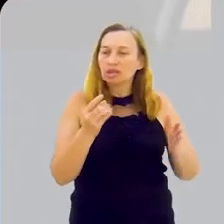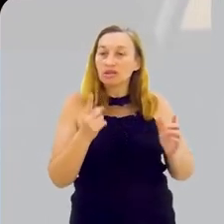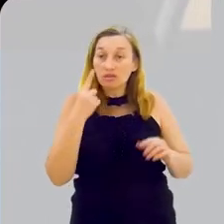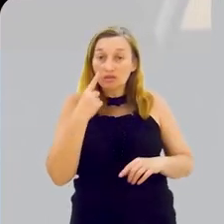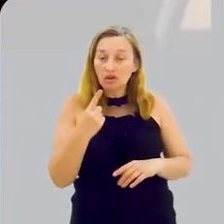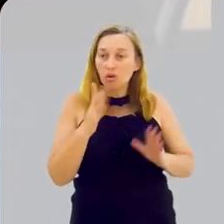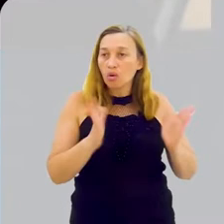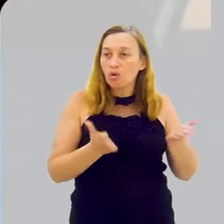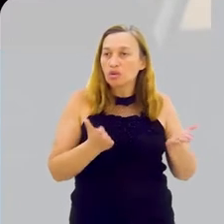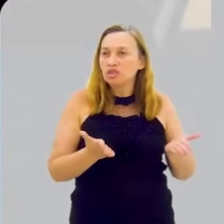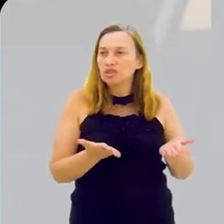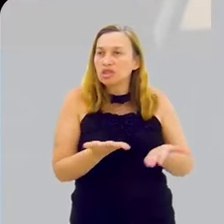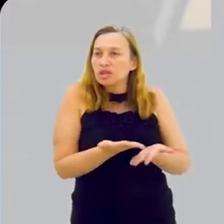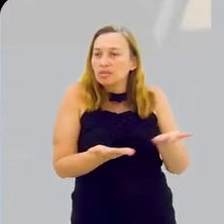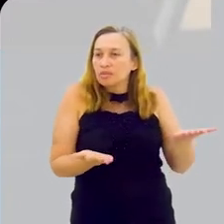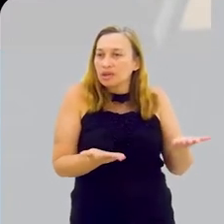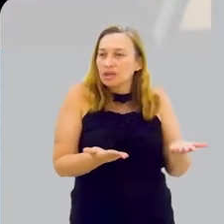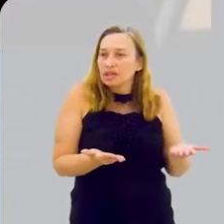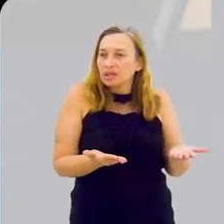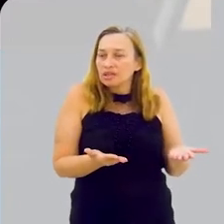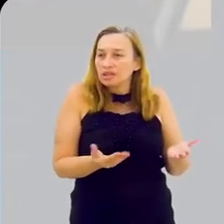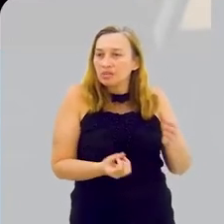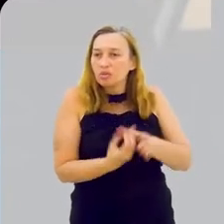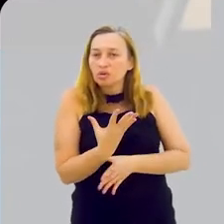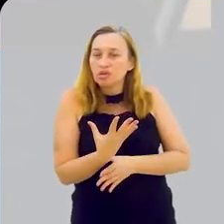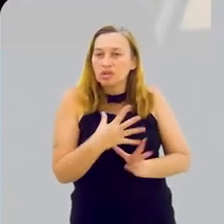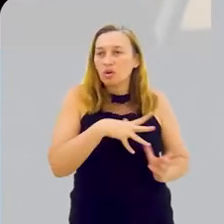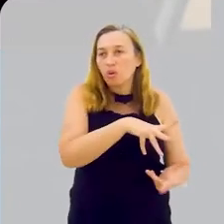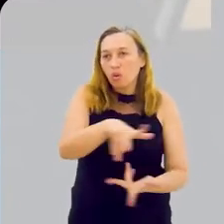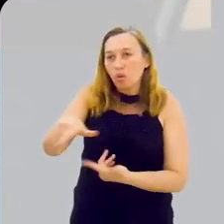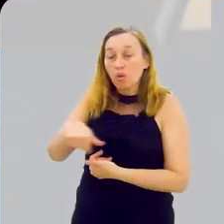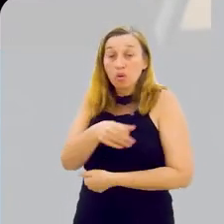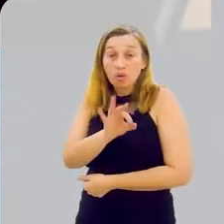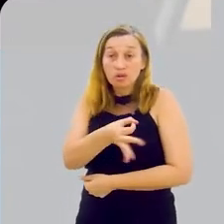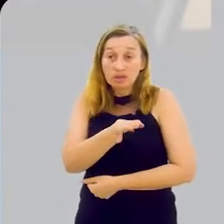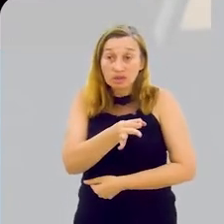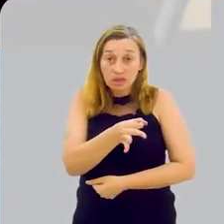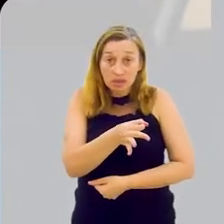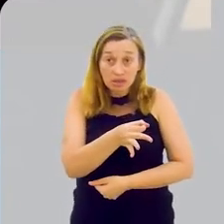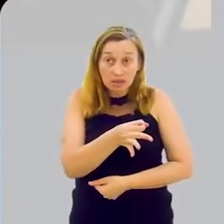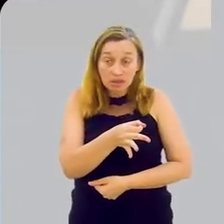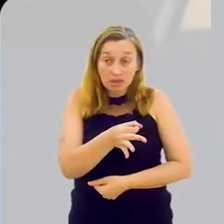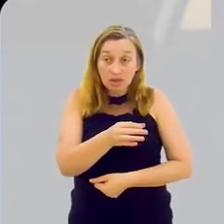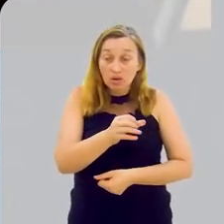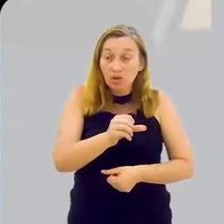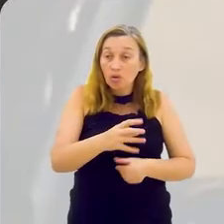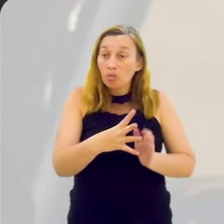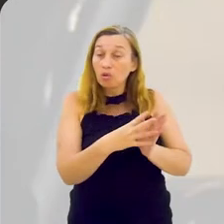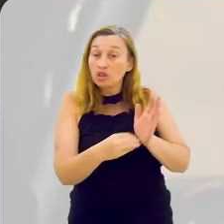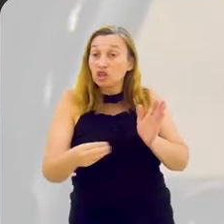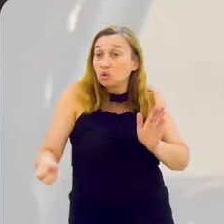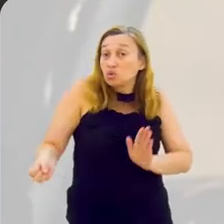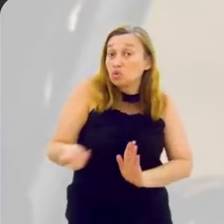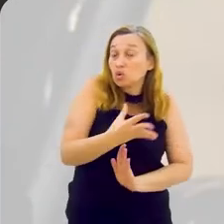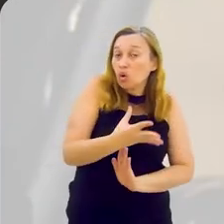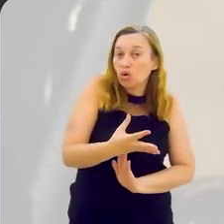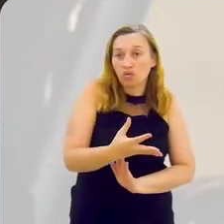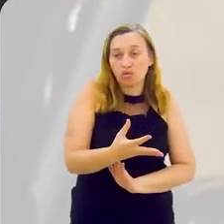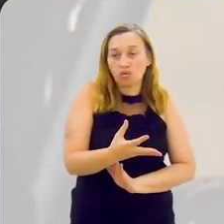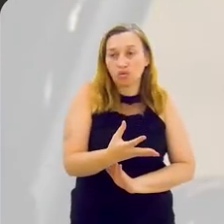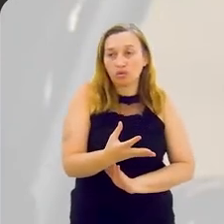aparecem. Então, uma grande oportunidade que aparece hoje são as quebras de cadeia produtivas globais. Isso é um fato. Isso é